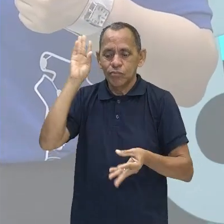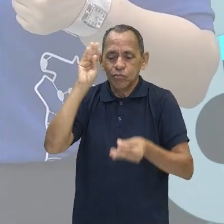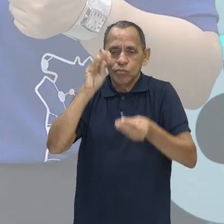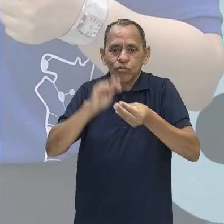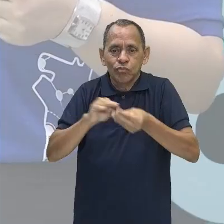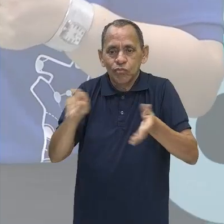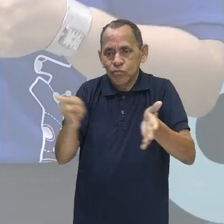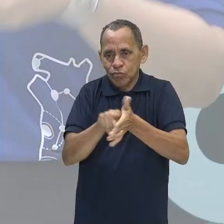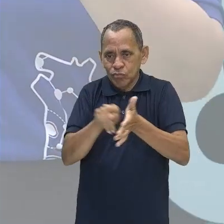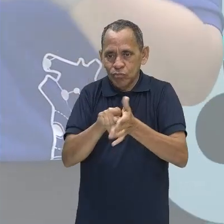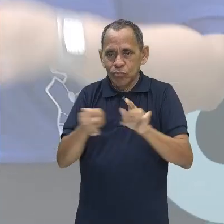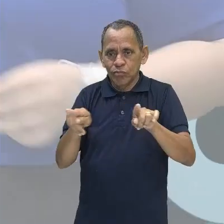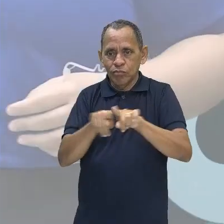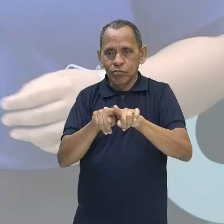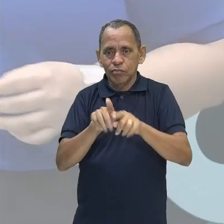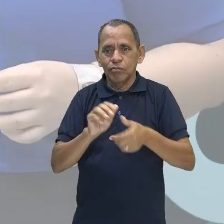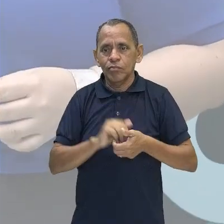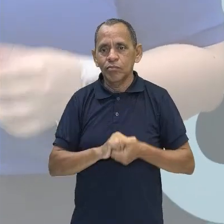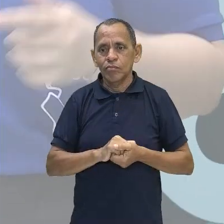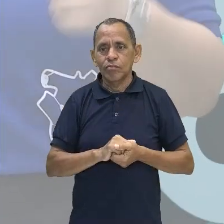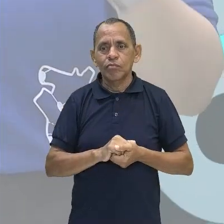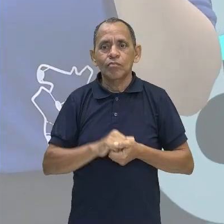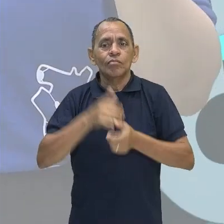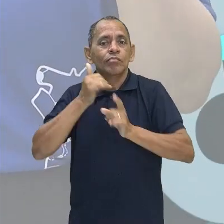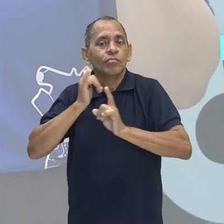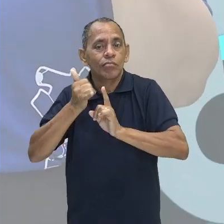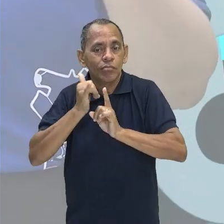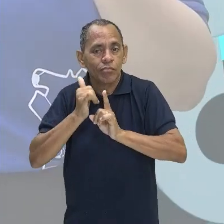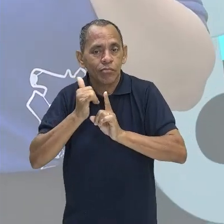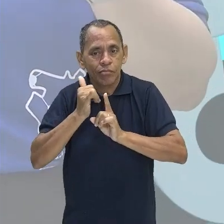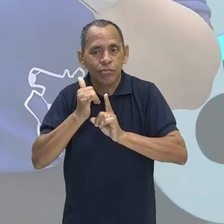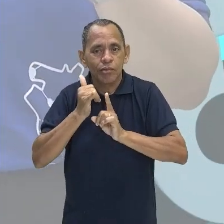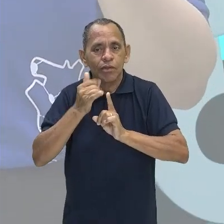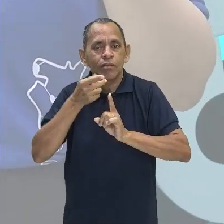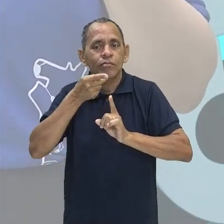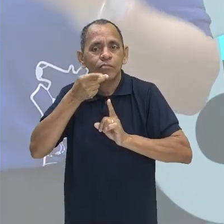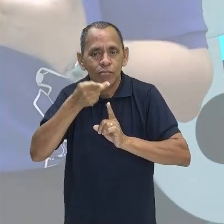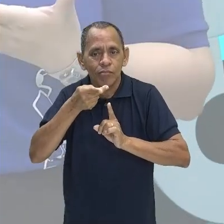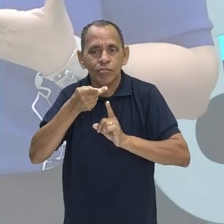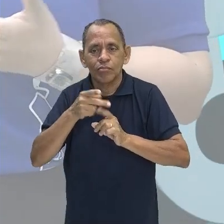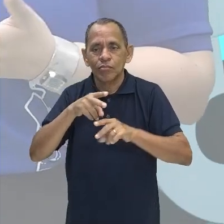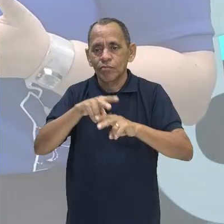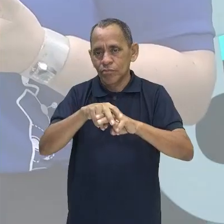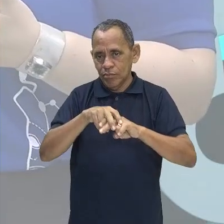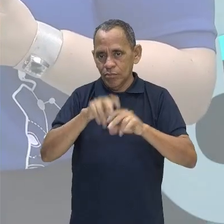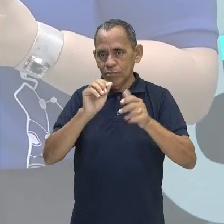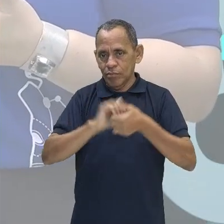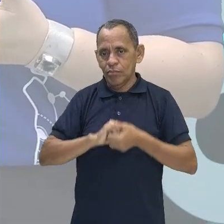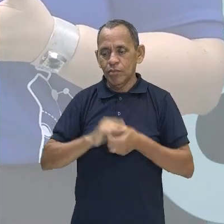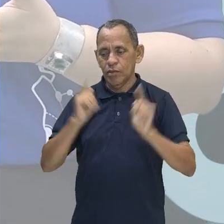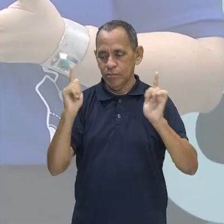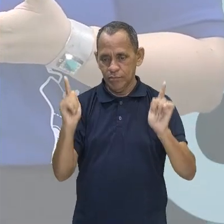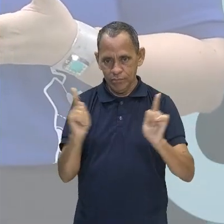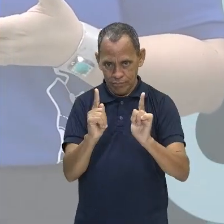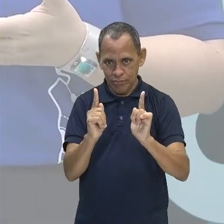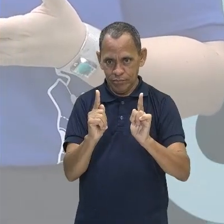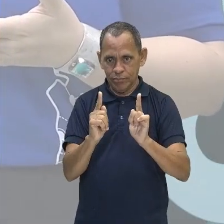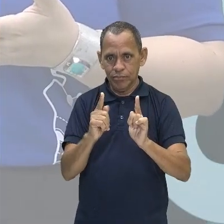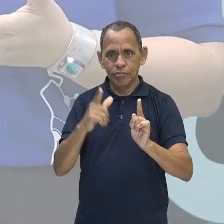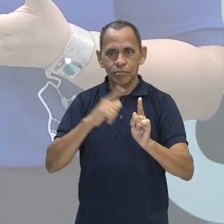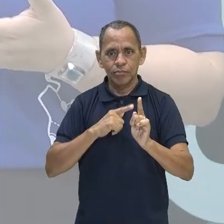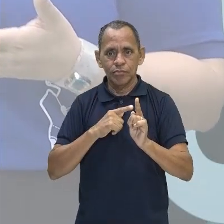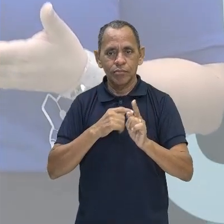ok? A questão da narratividade, justamente por ser uma pequena narrativa que tem